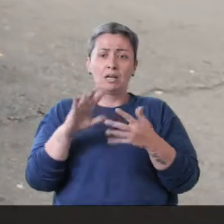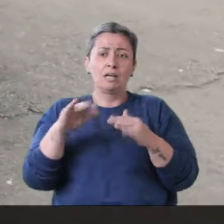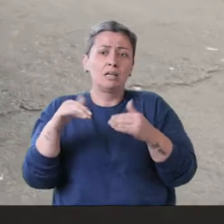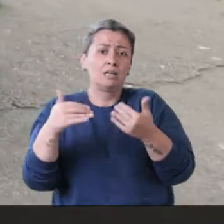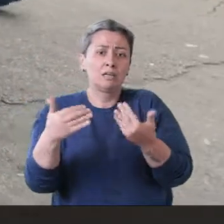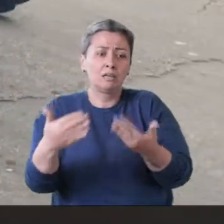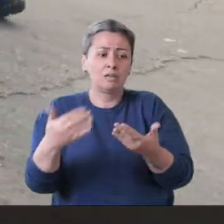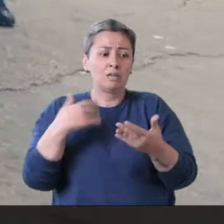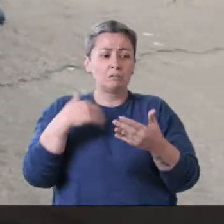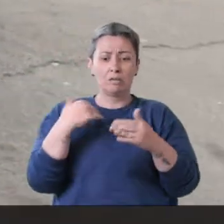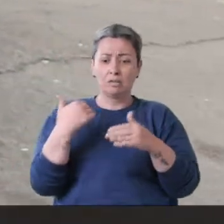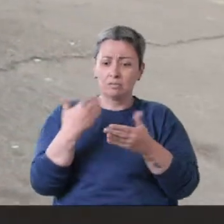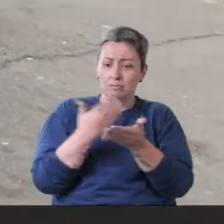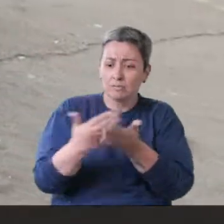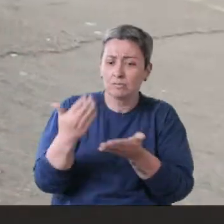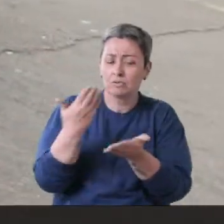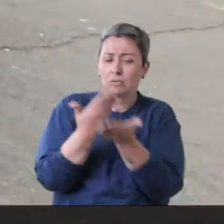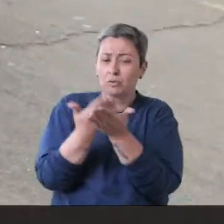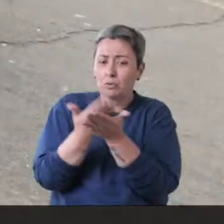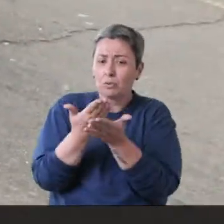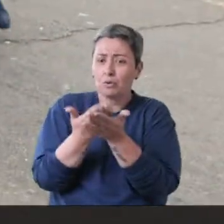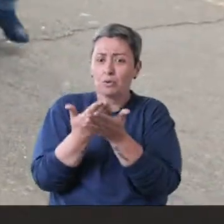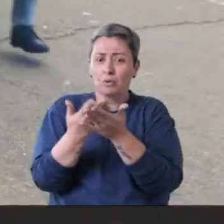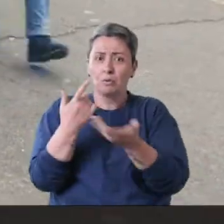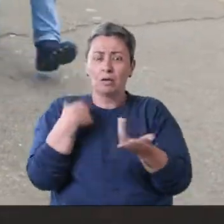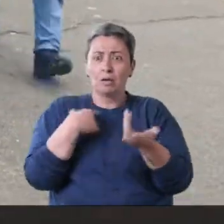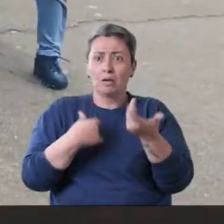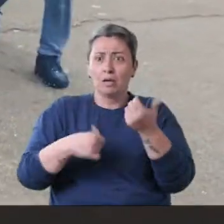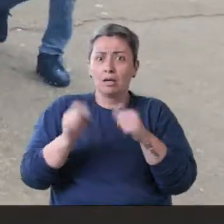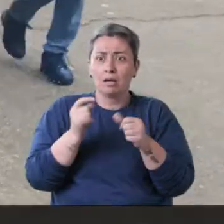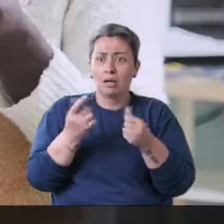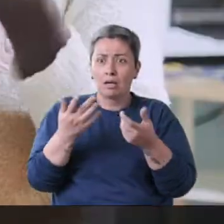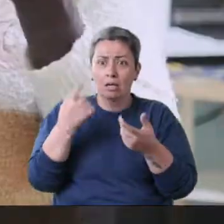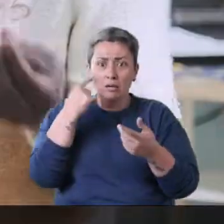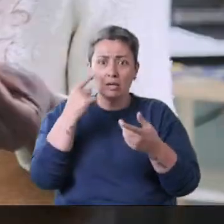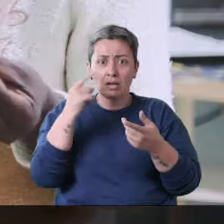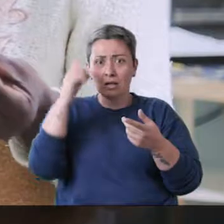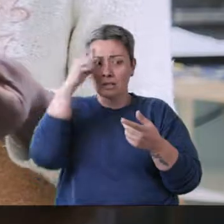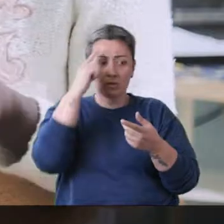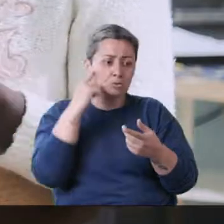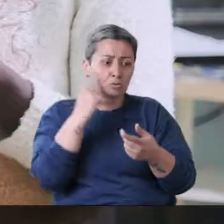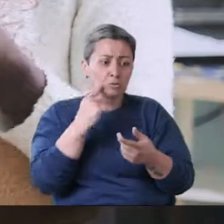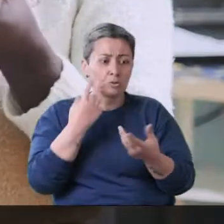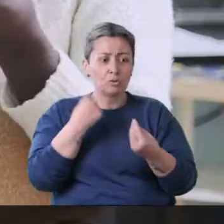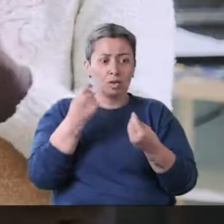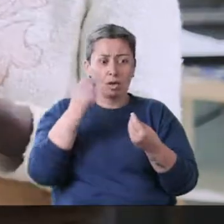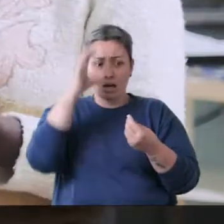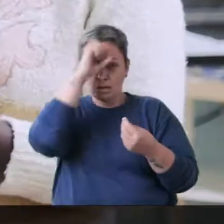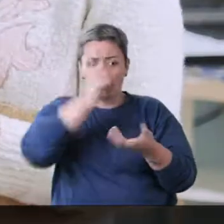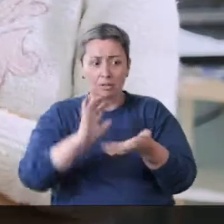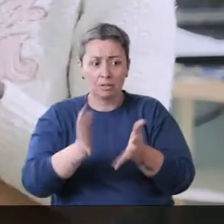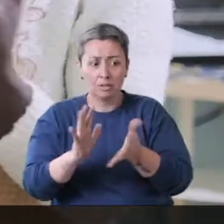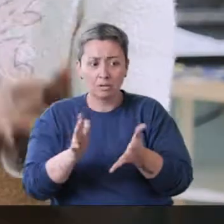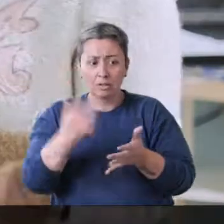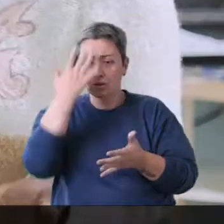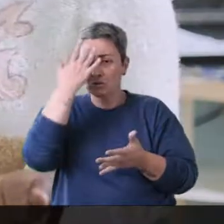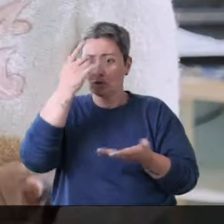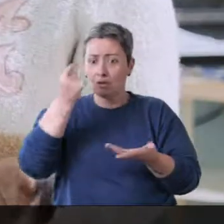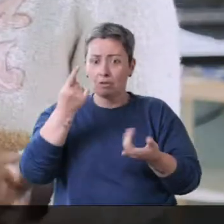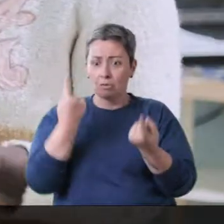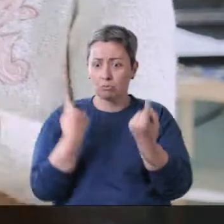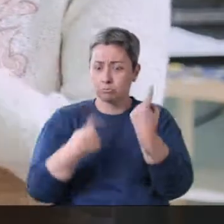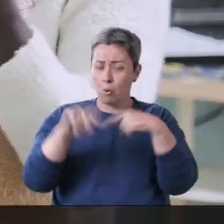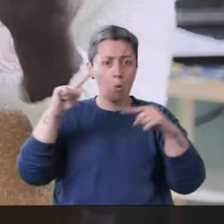ele começou a estudar lá, que colocou incluso para poder alfabetizar eles em Libra, nossa, eu falei, isso é